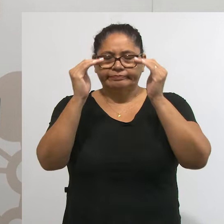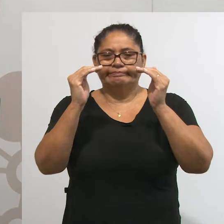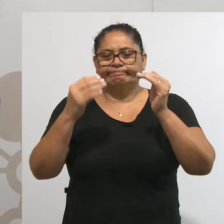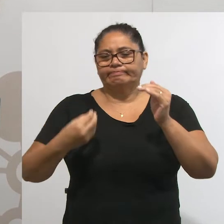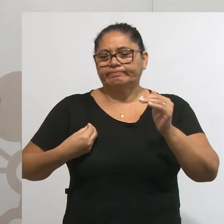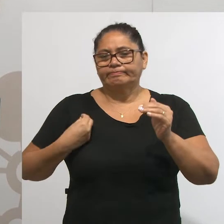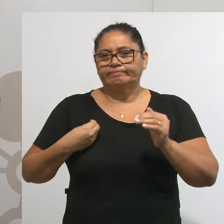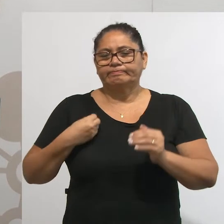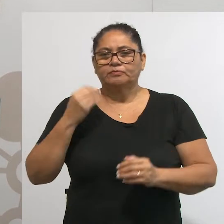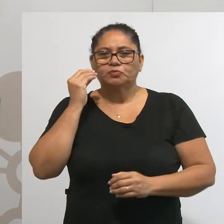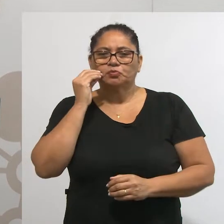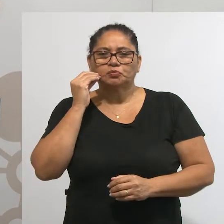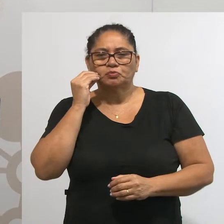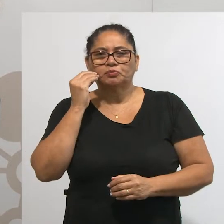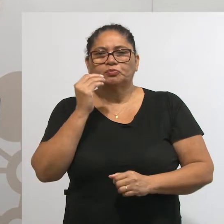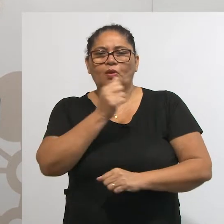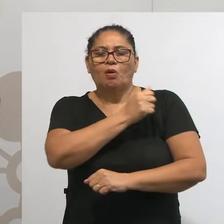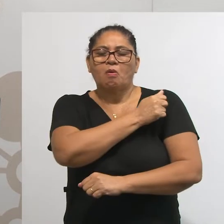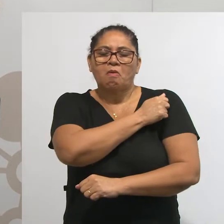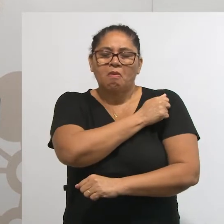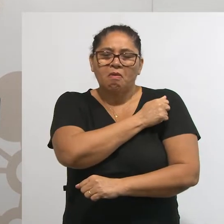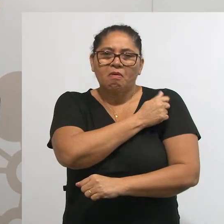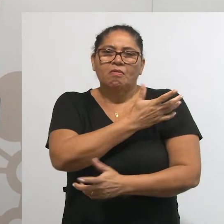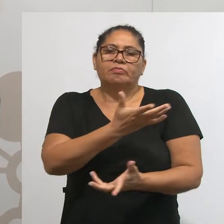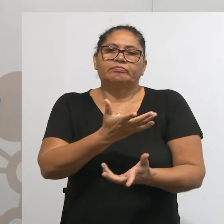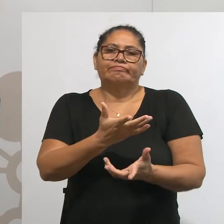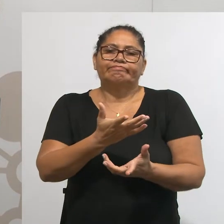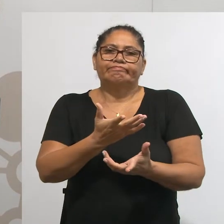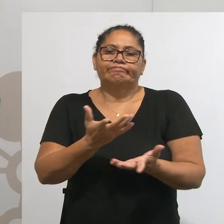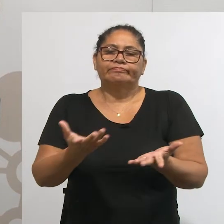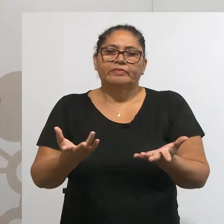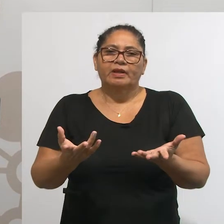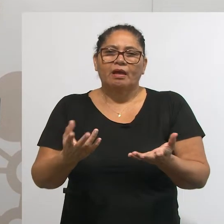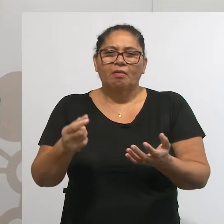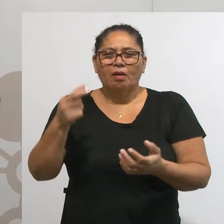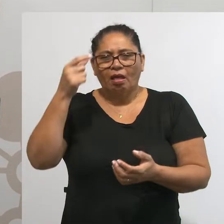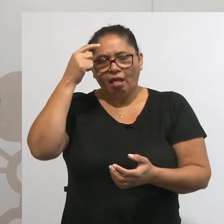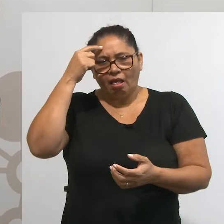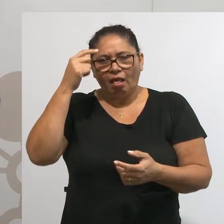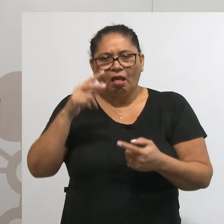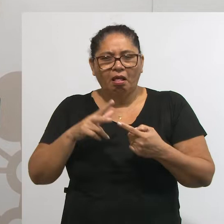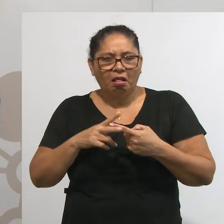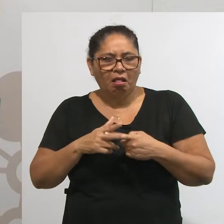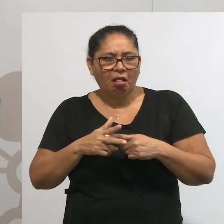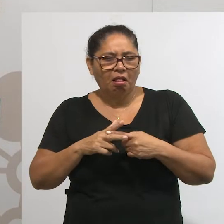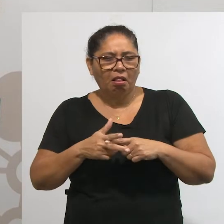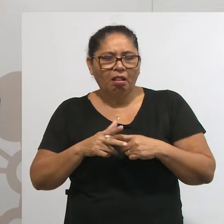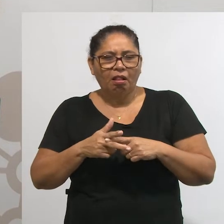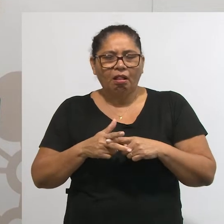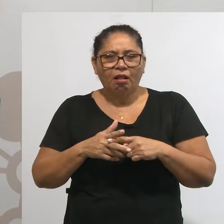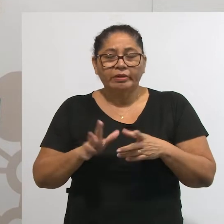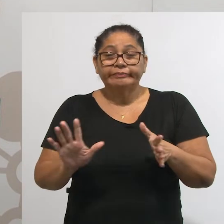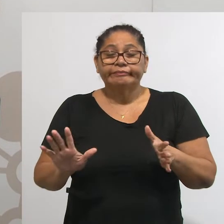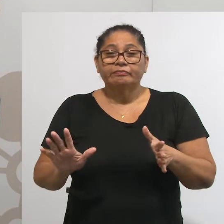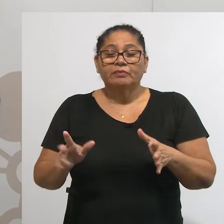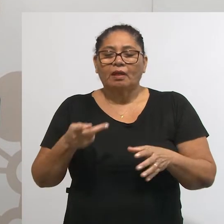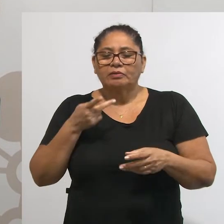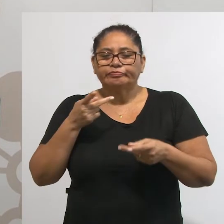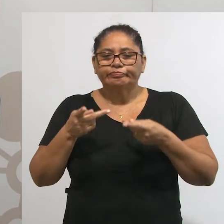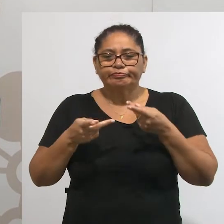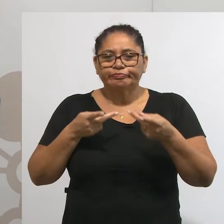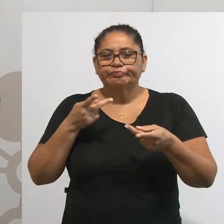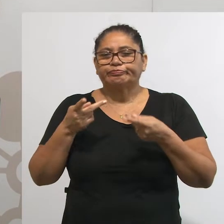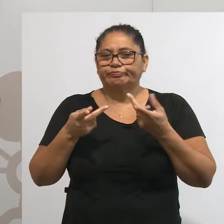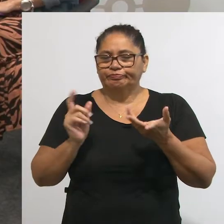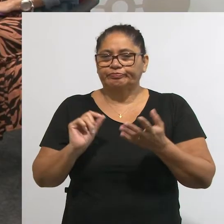respeita a vivência, a experiência desse aluno e também privilegia a memorização mecânica do conteúdo narrado, não é,